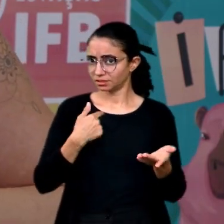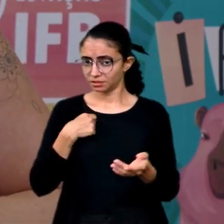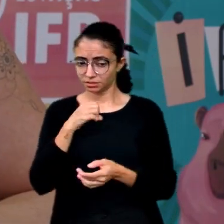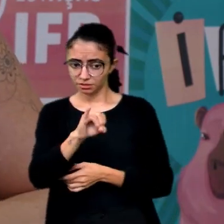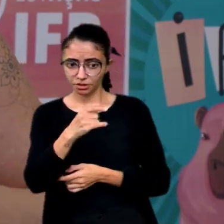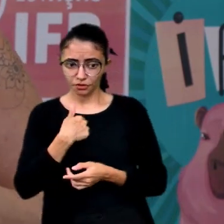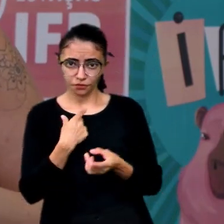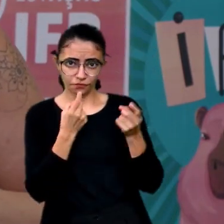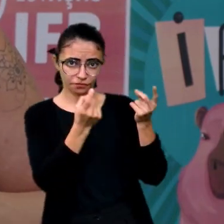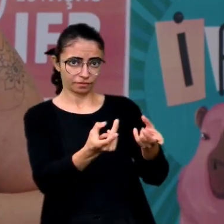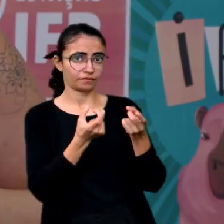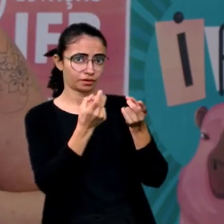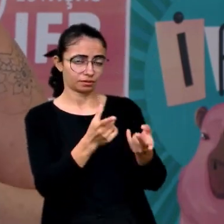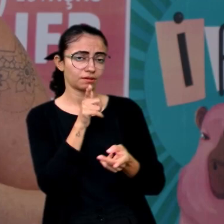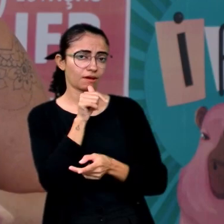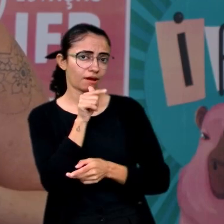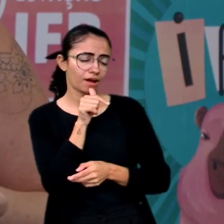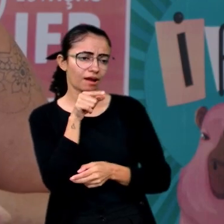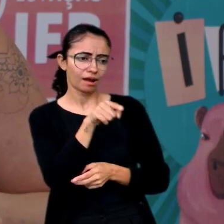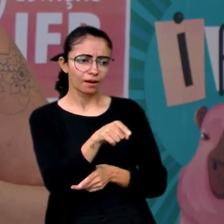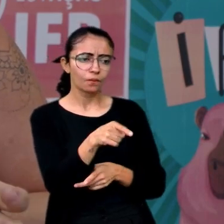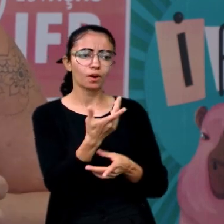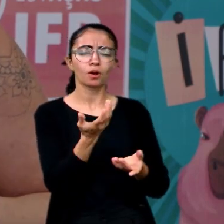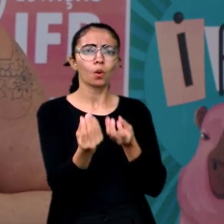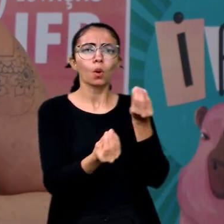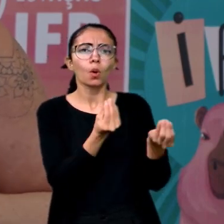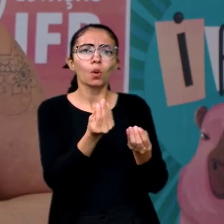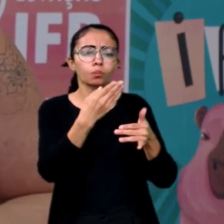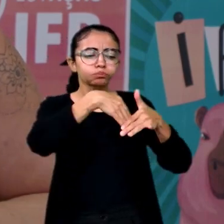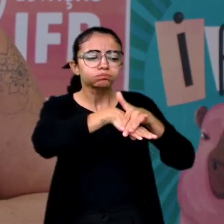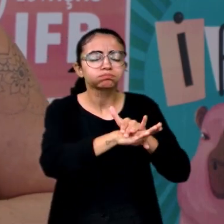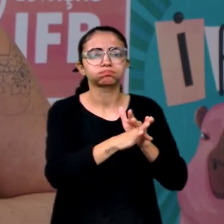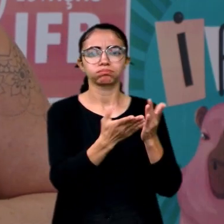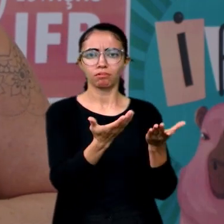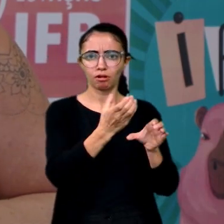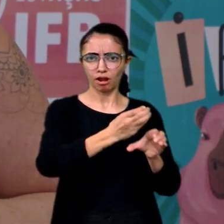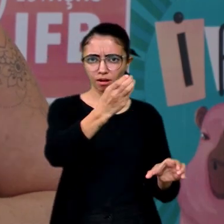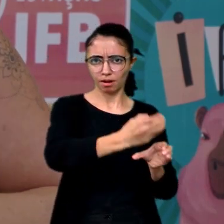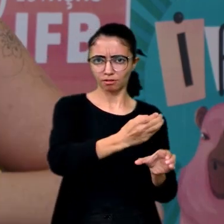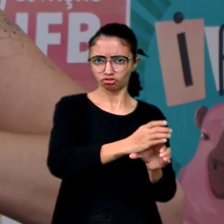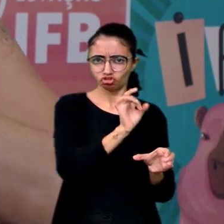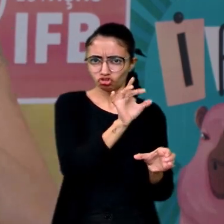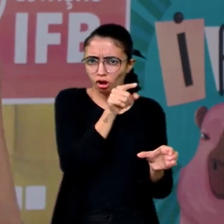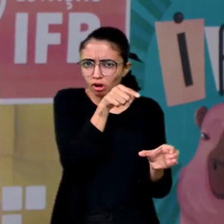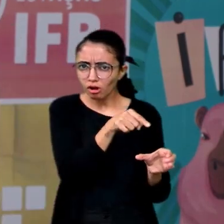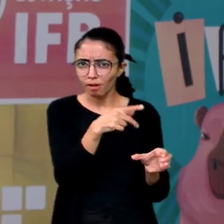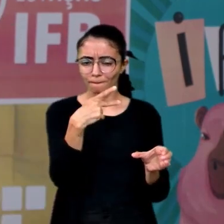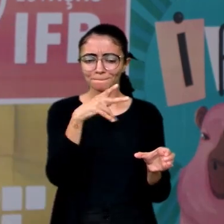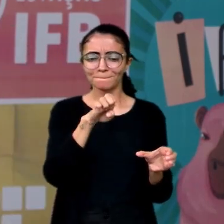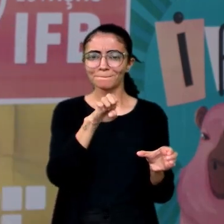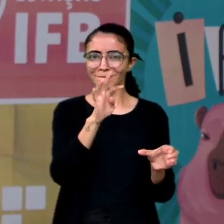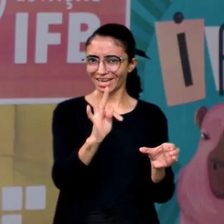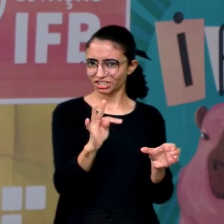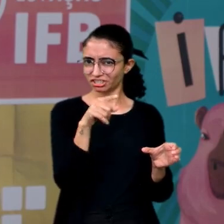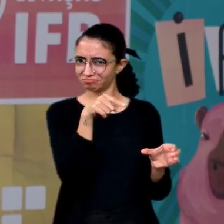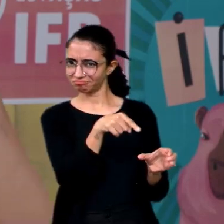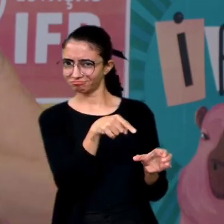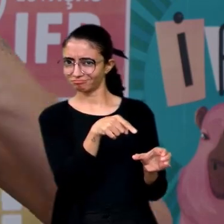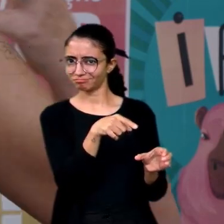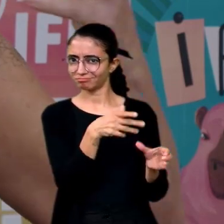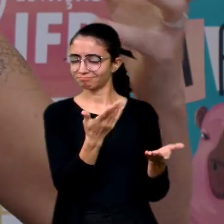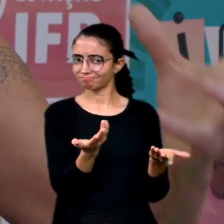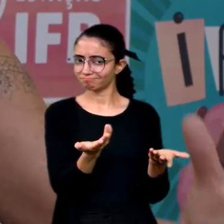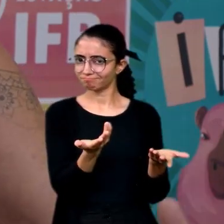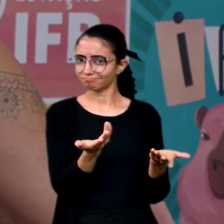tem, a única forma de eu embalar ela é a garrafa PET? Então, é um redesenhar tudo